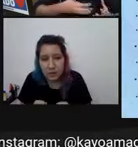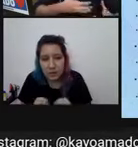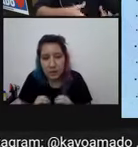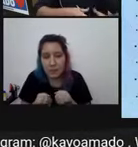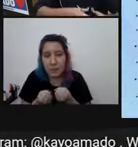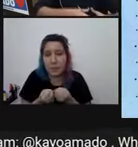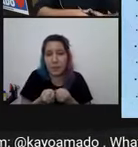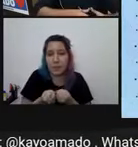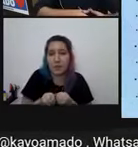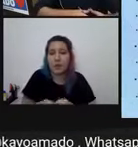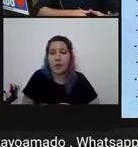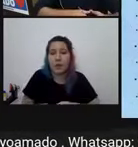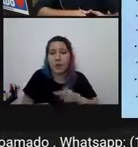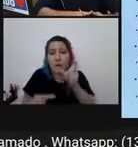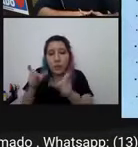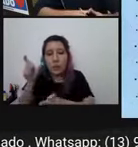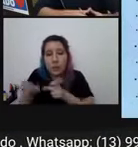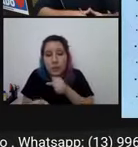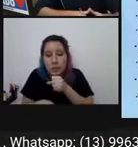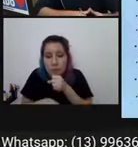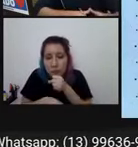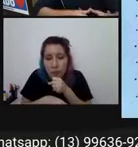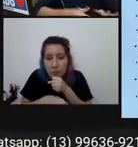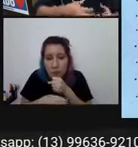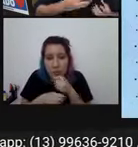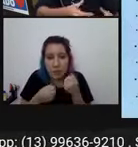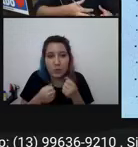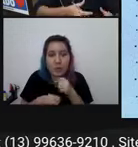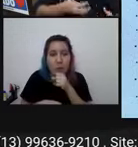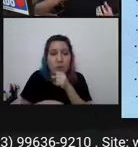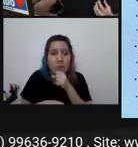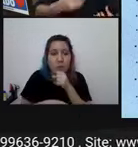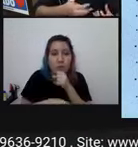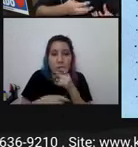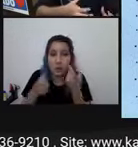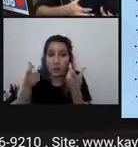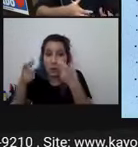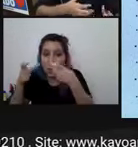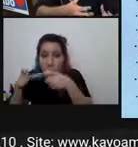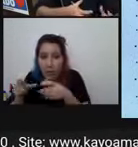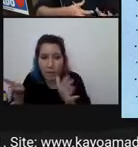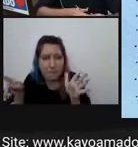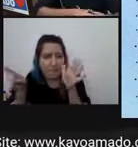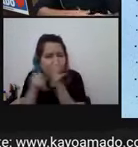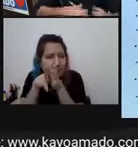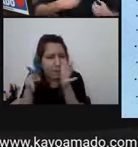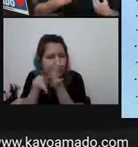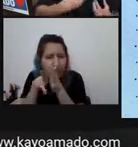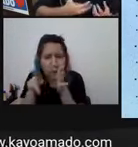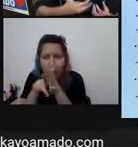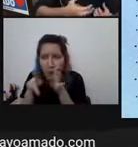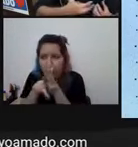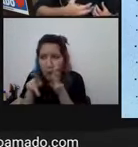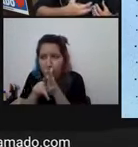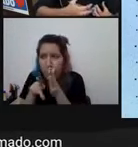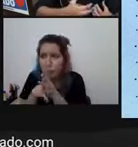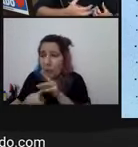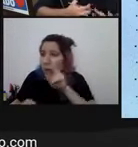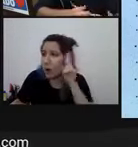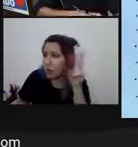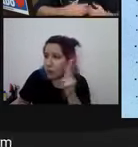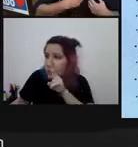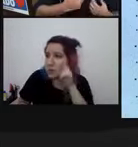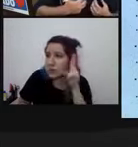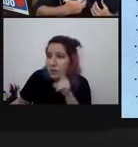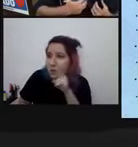o público da terceira idade aqui, a gente pode ter espaços para os idosos aqui na cidade consumirem o próprio turismo